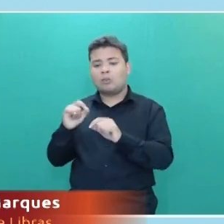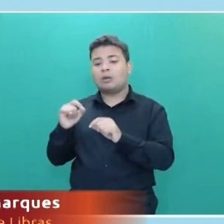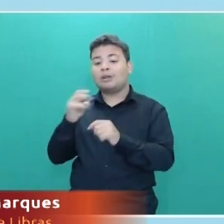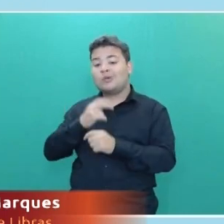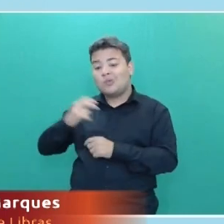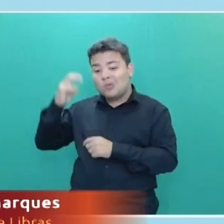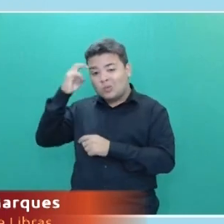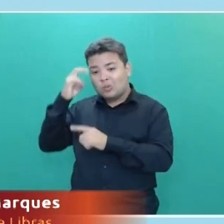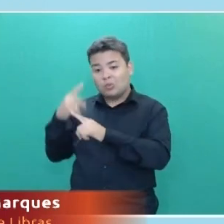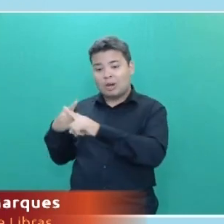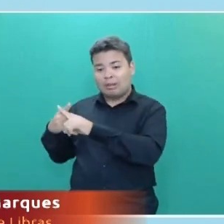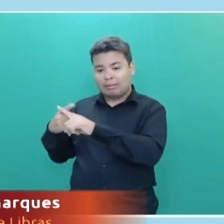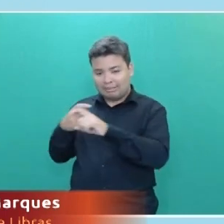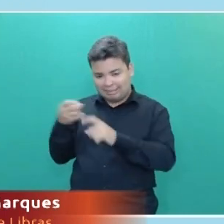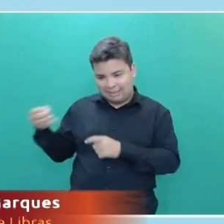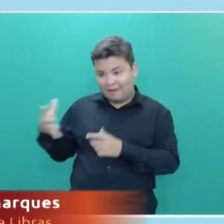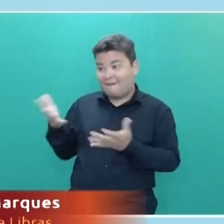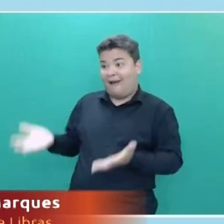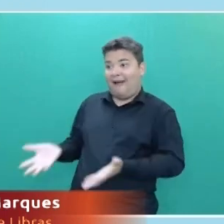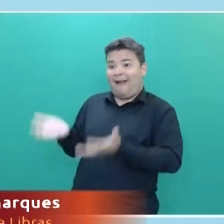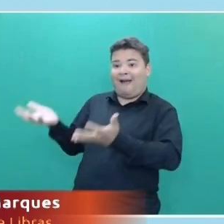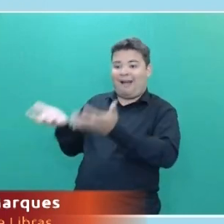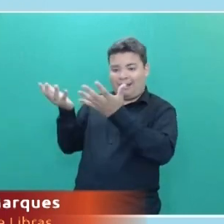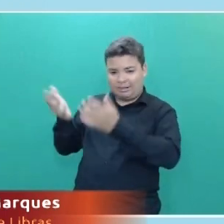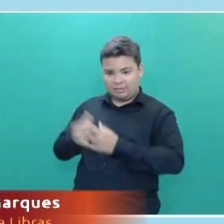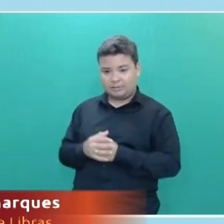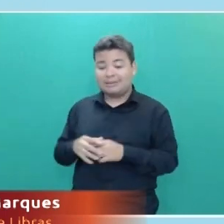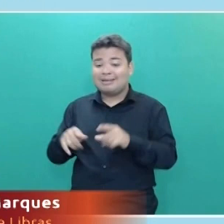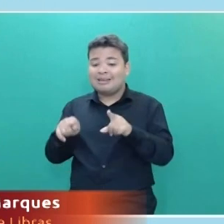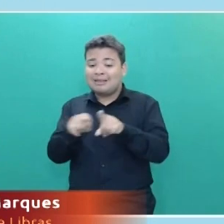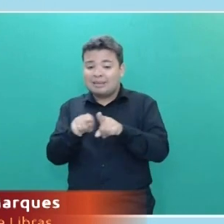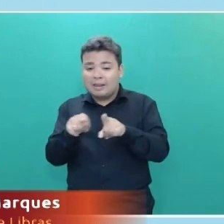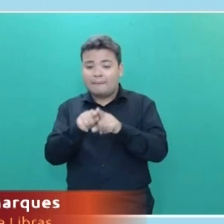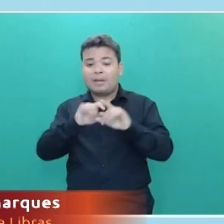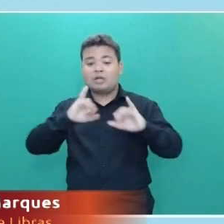aspas, neonazista, mas também antissemita, né?